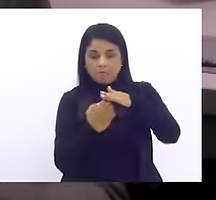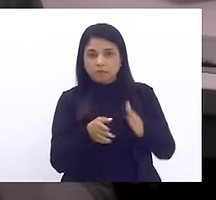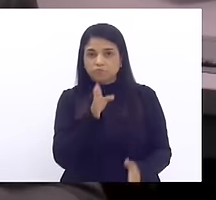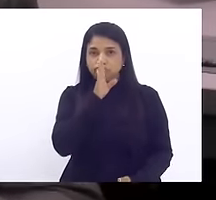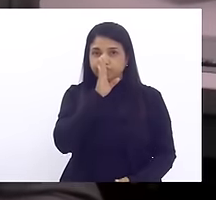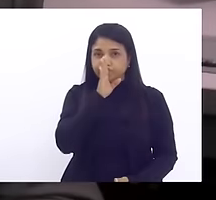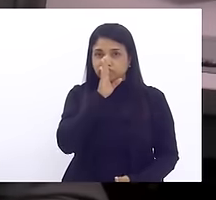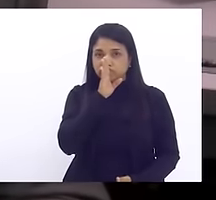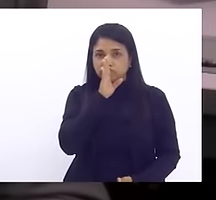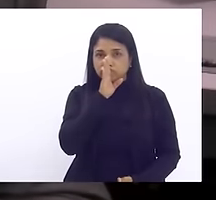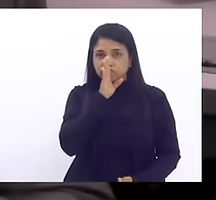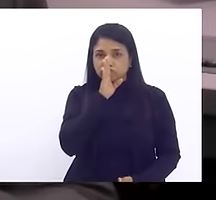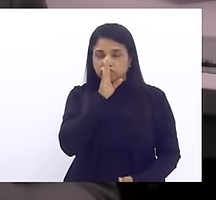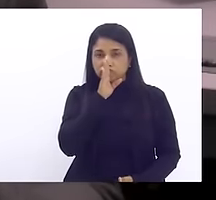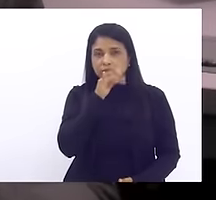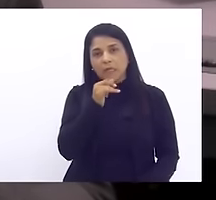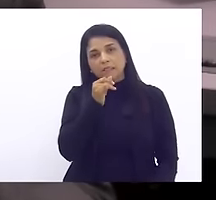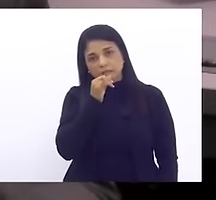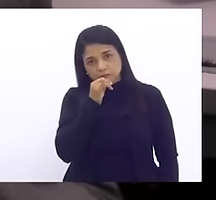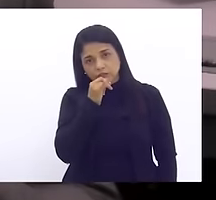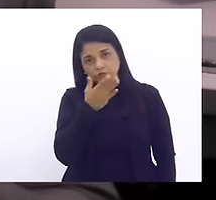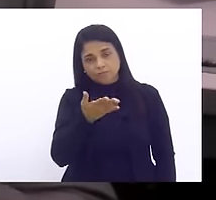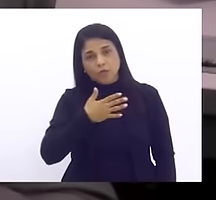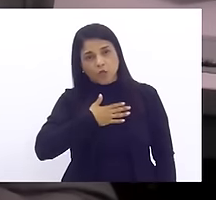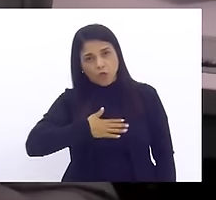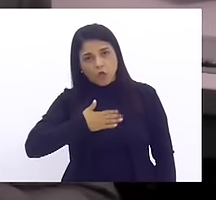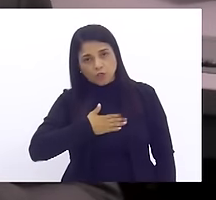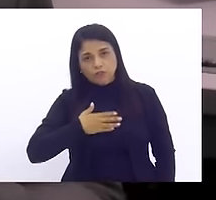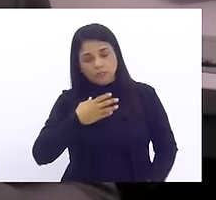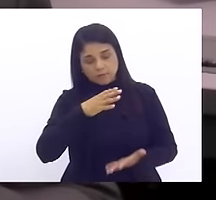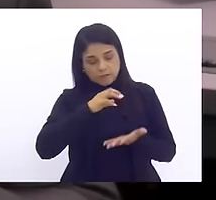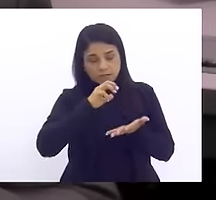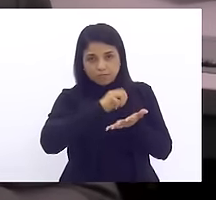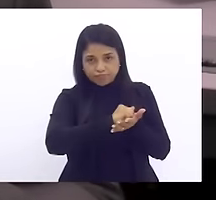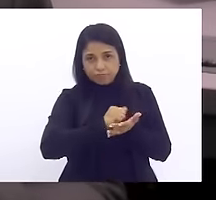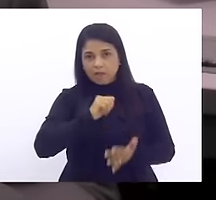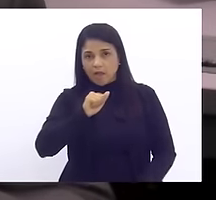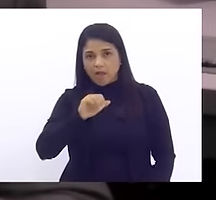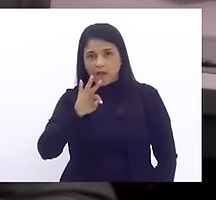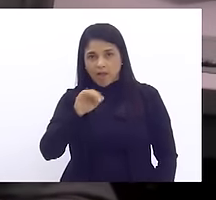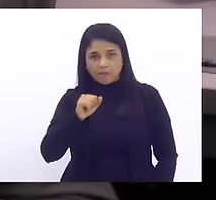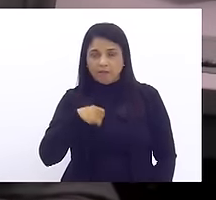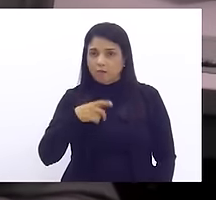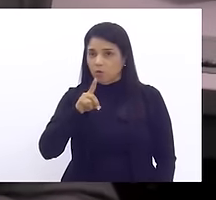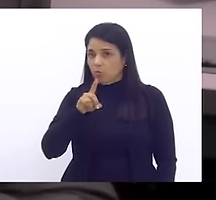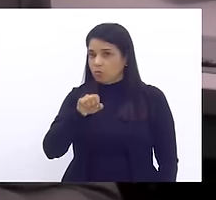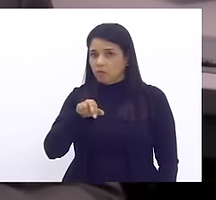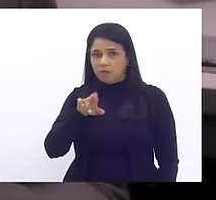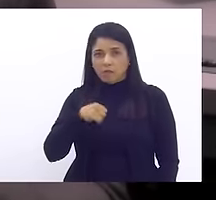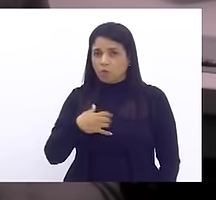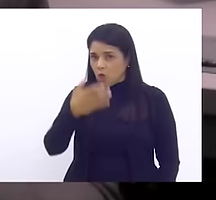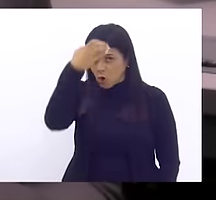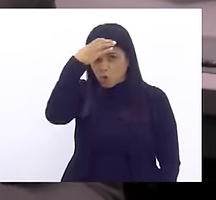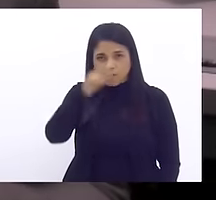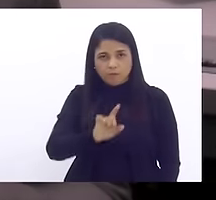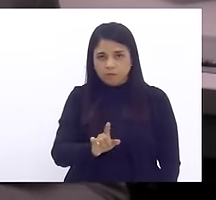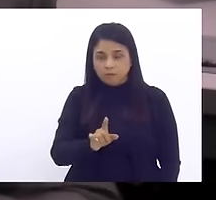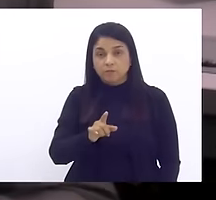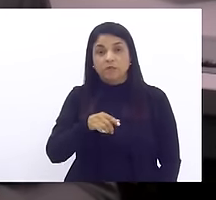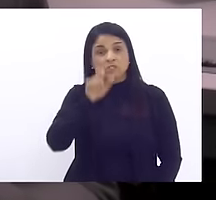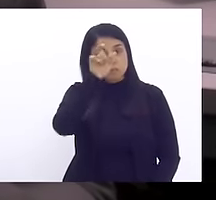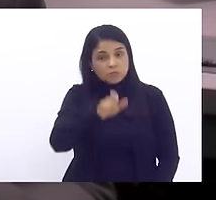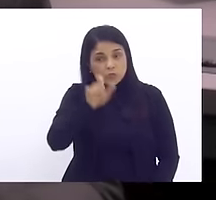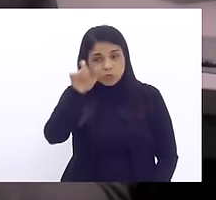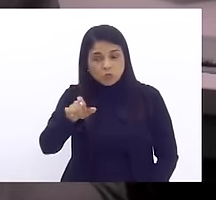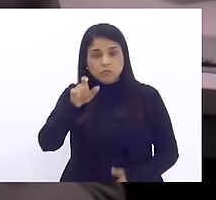silêncio Infelizmente eu gostaria que vocês conseguirassem ata que o deto não é culpado disso as pessoas que